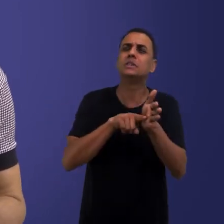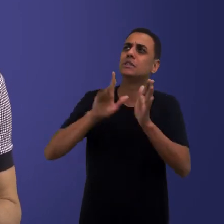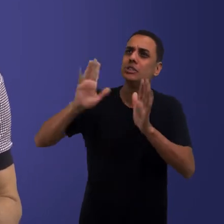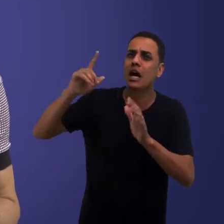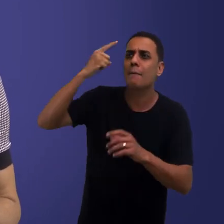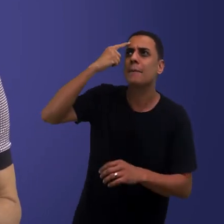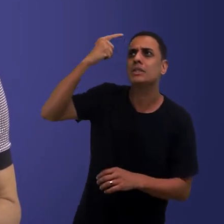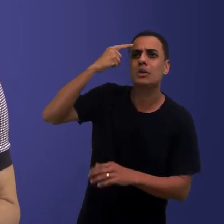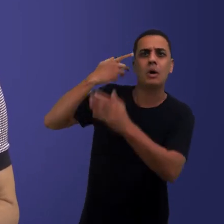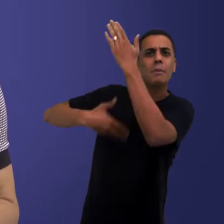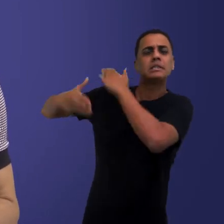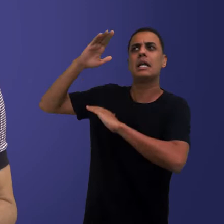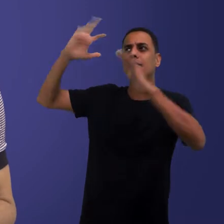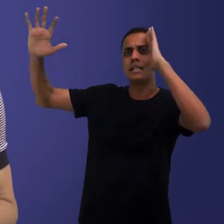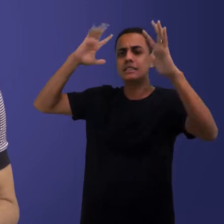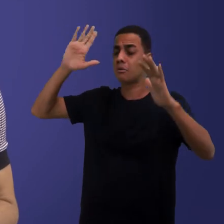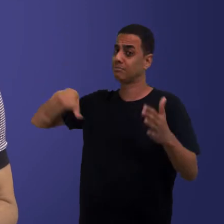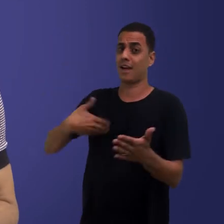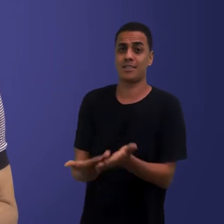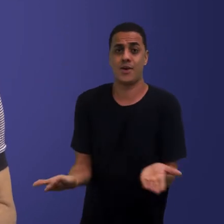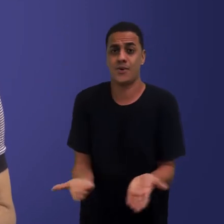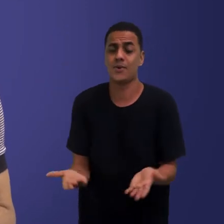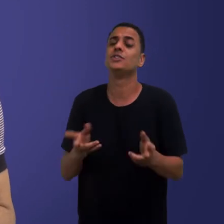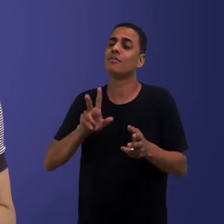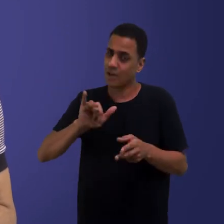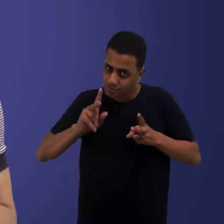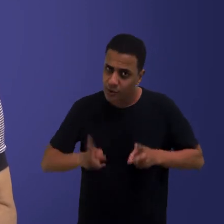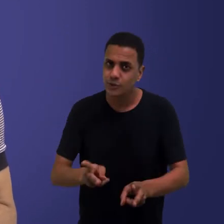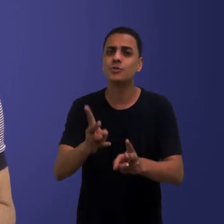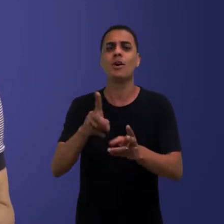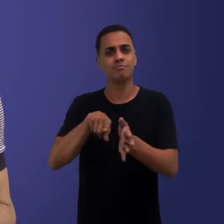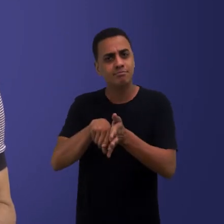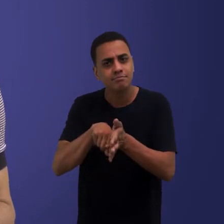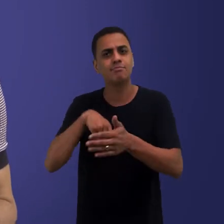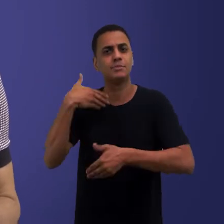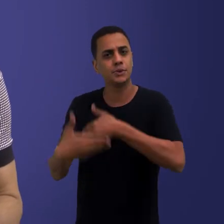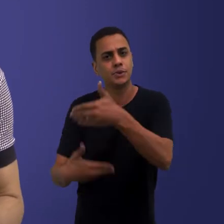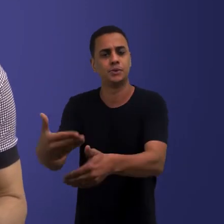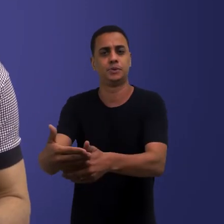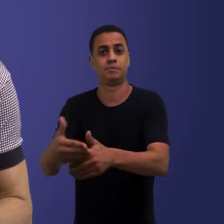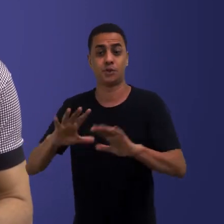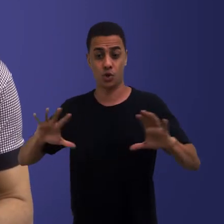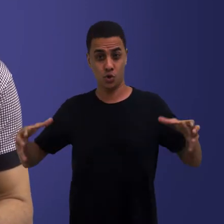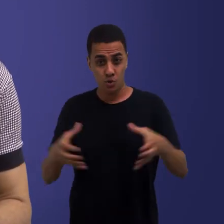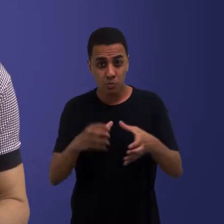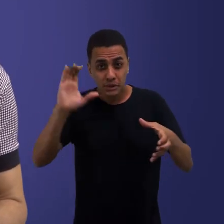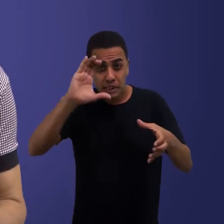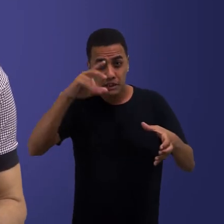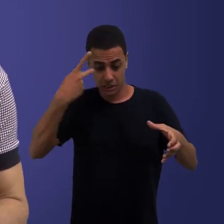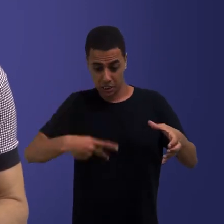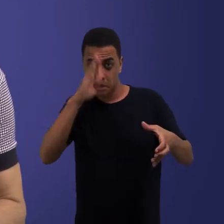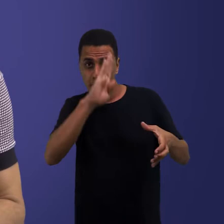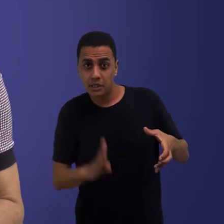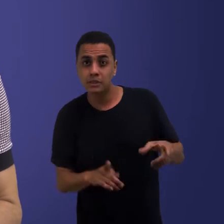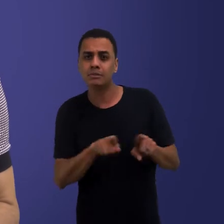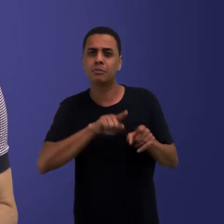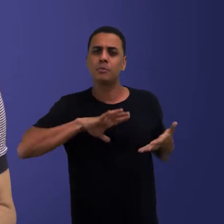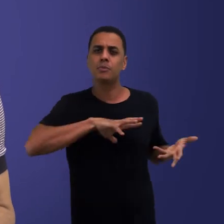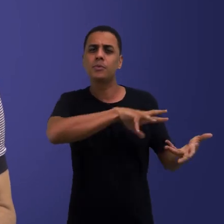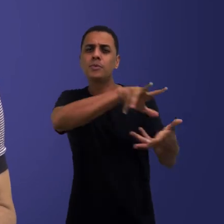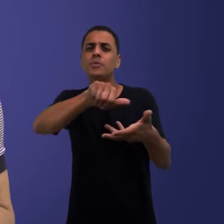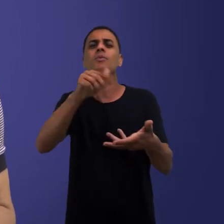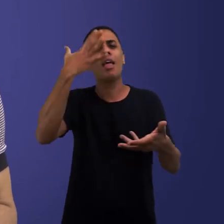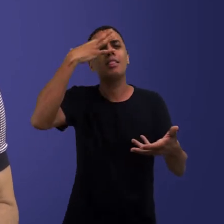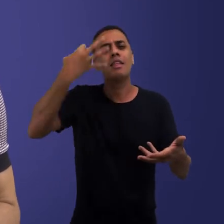que nos perseguem há milênios seguem mais atuais do que nunca. Nós, cientistas do Brasil e do mundo, queremos não